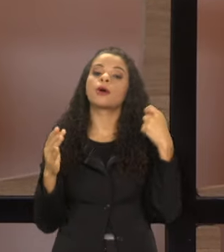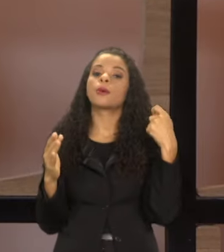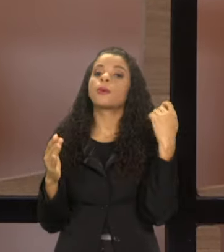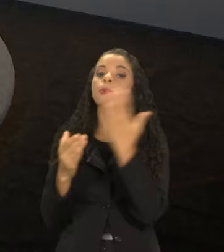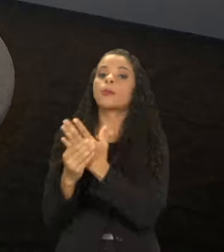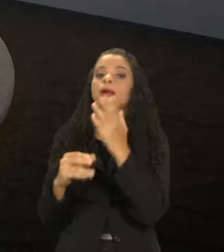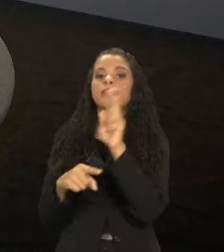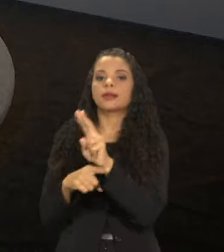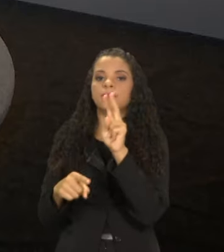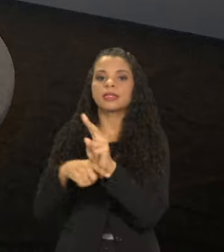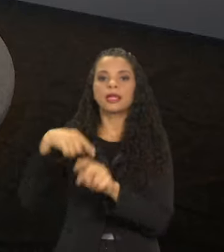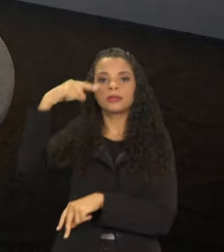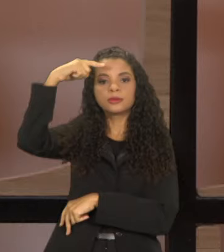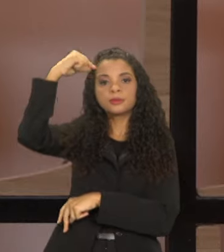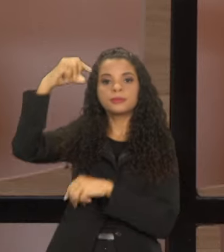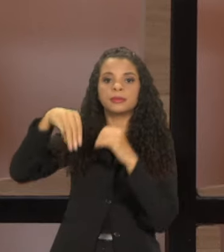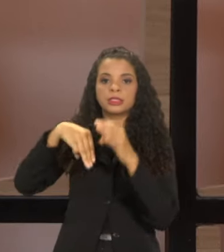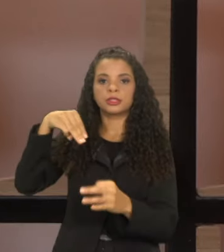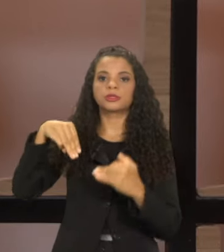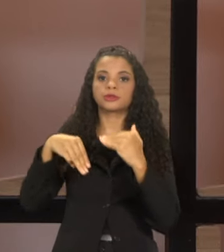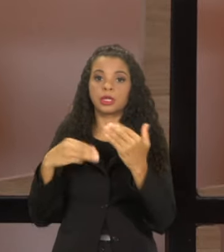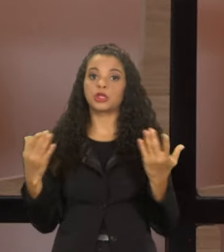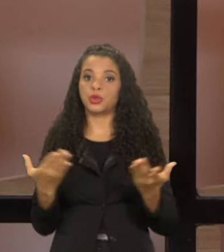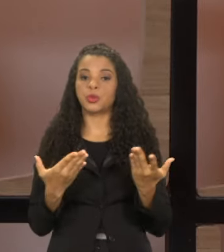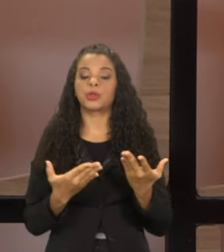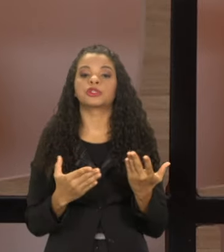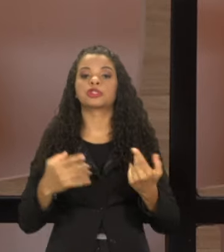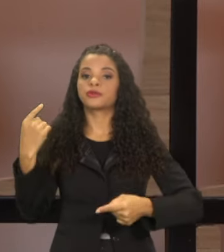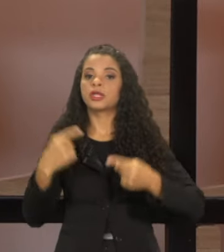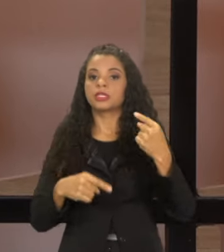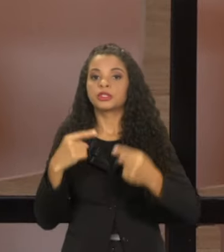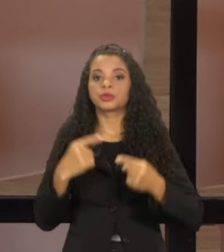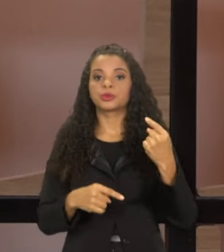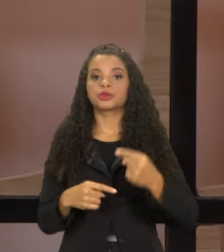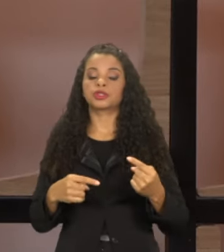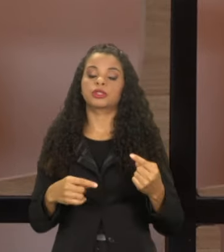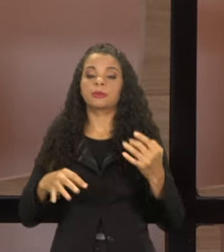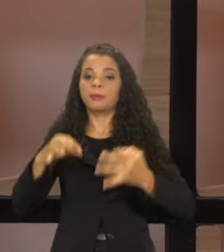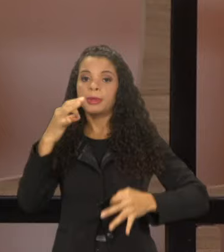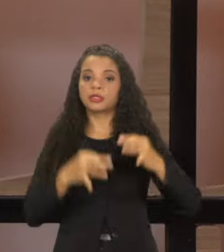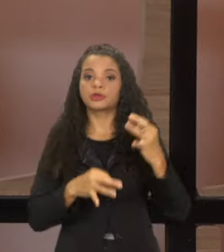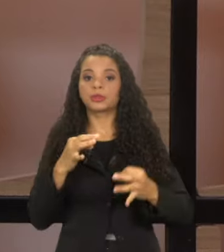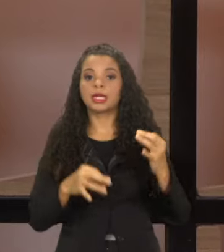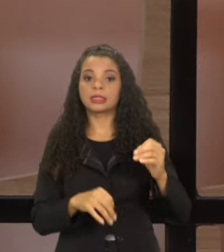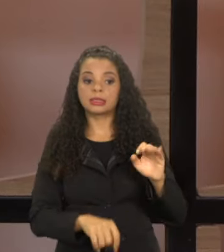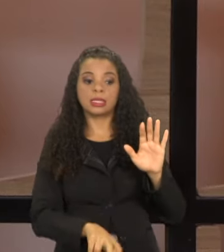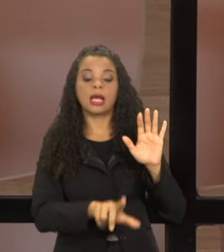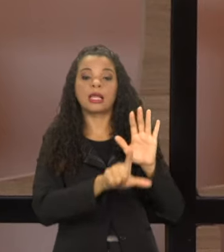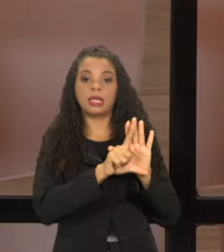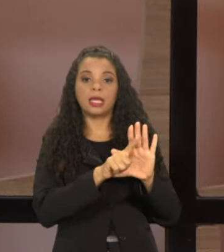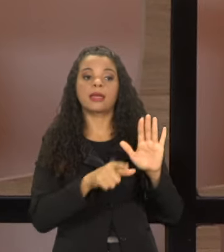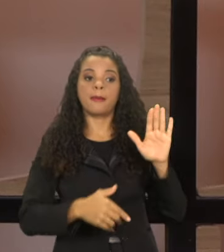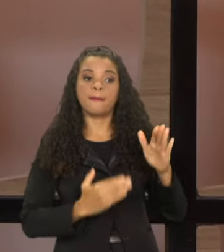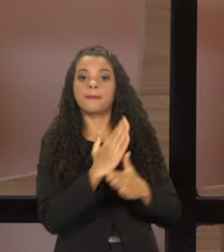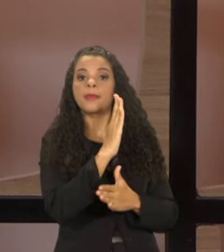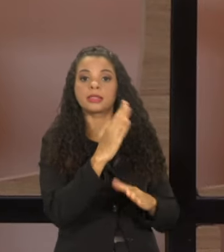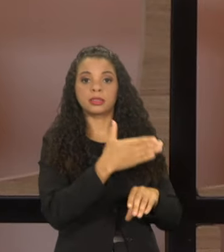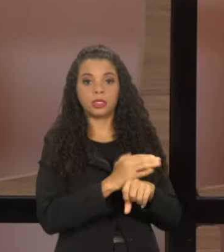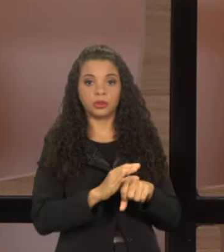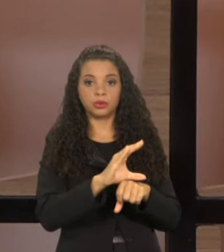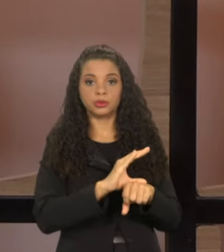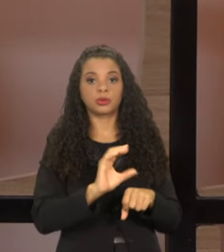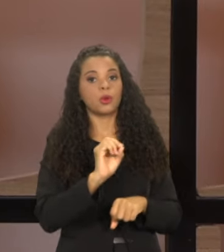referendo dos ministros e, quem sabe, até já julgar o mérito para saber se essa lei é constitucional ou não. A lei diz: não pode ser